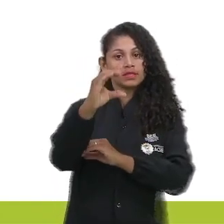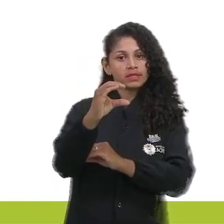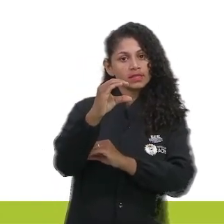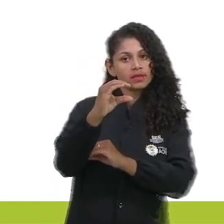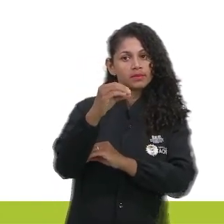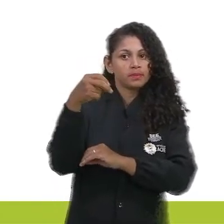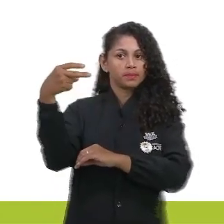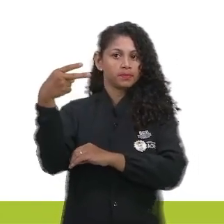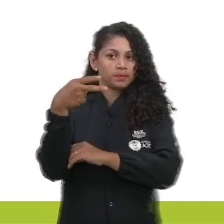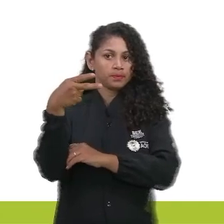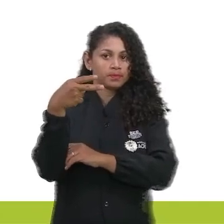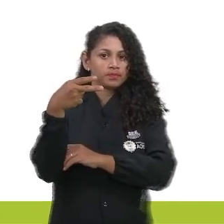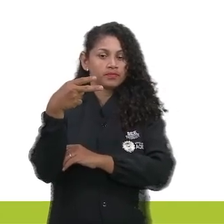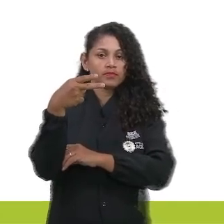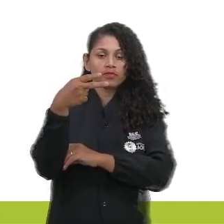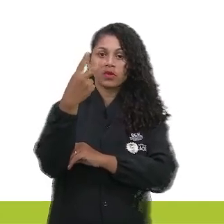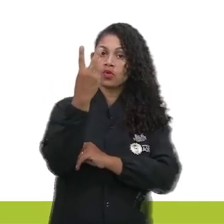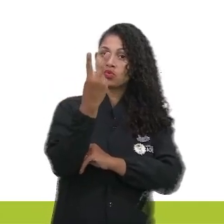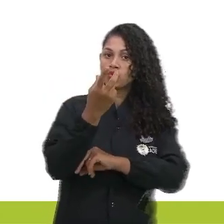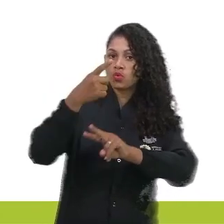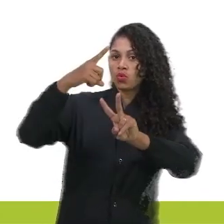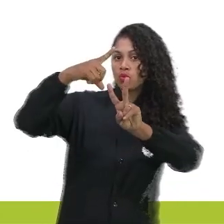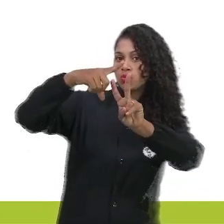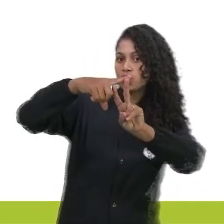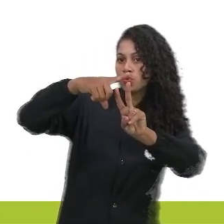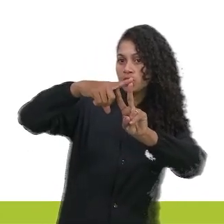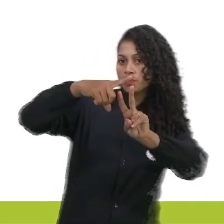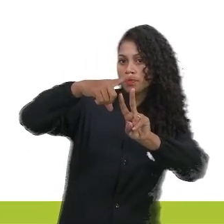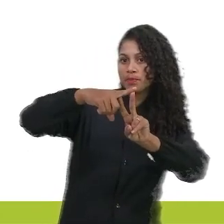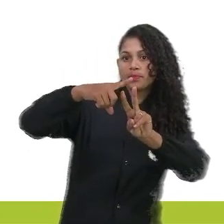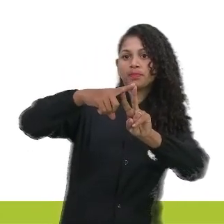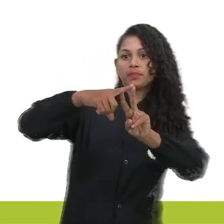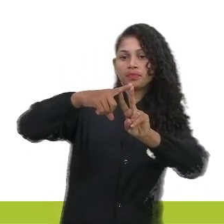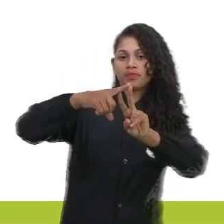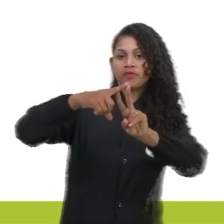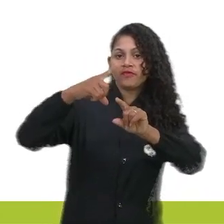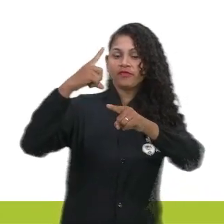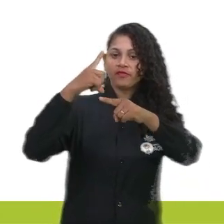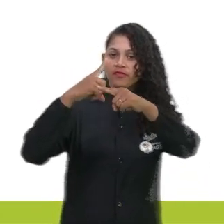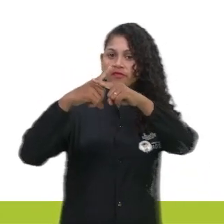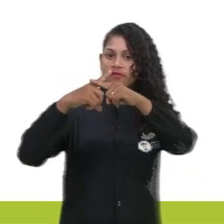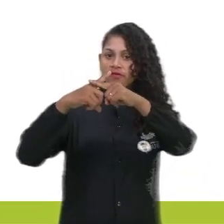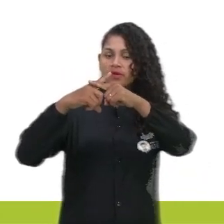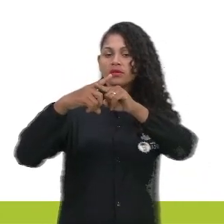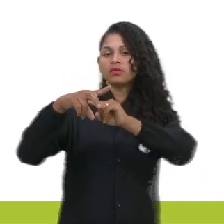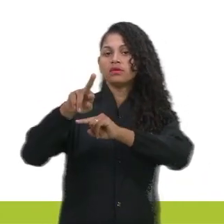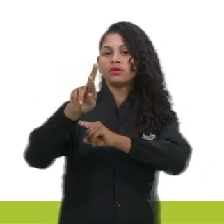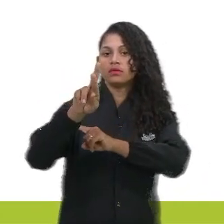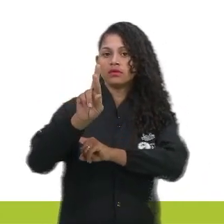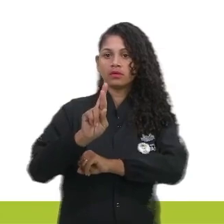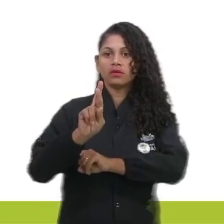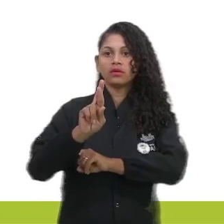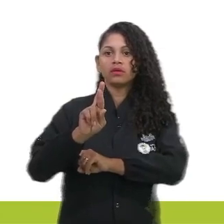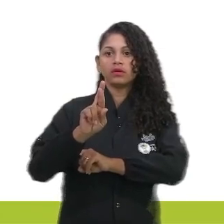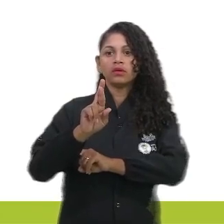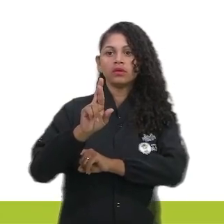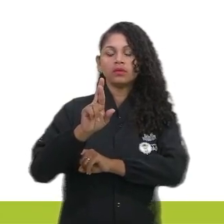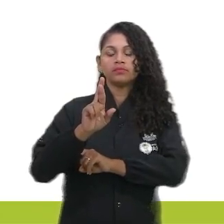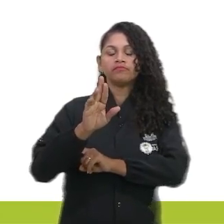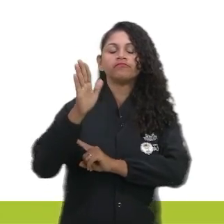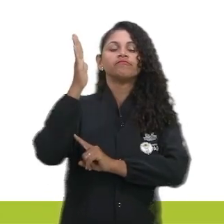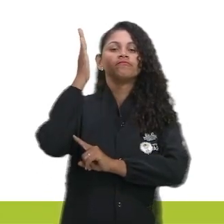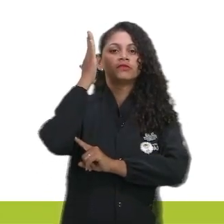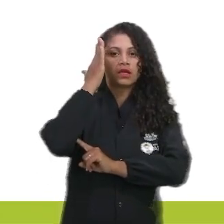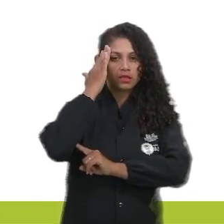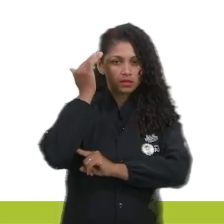2π vezes r é o comprimento da circunferência. Sabendo disso, e sabendo que uma